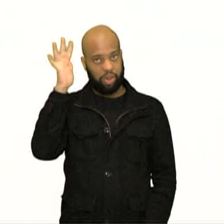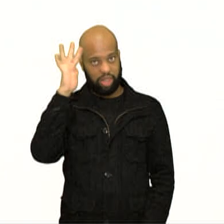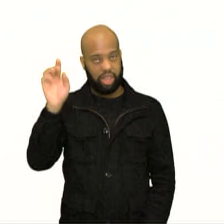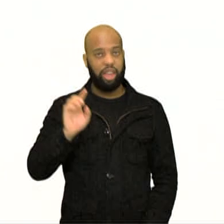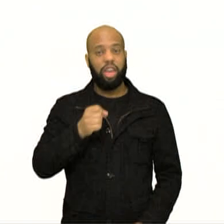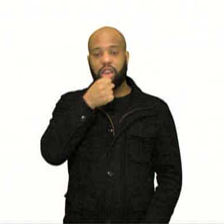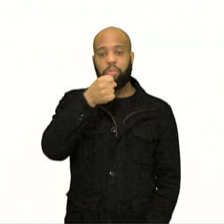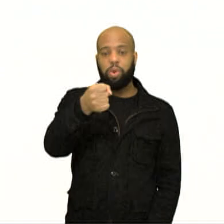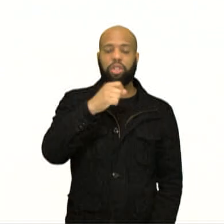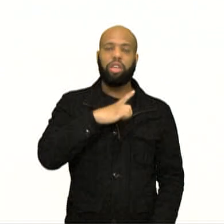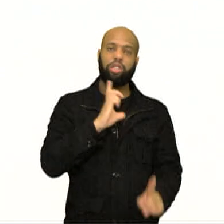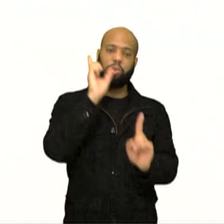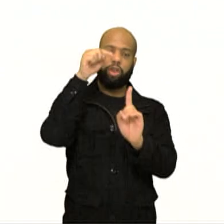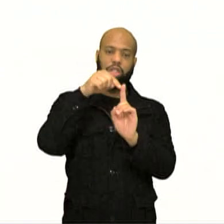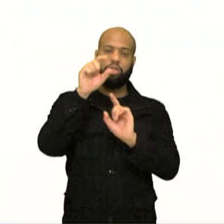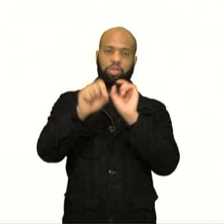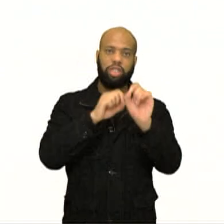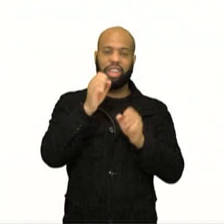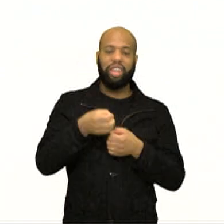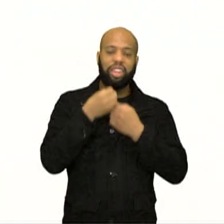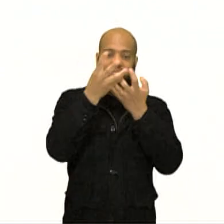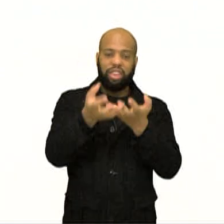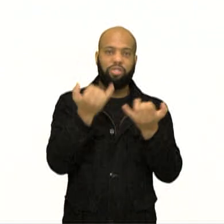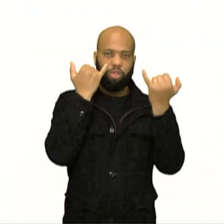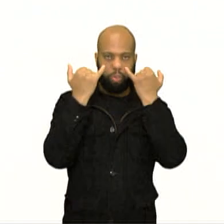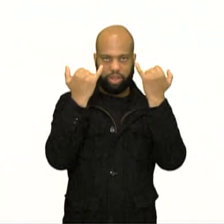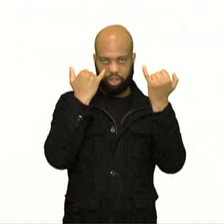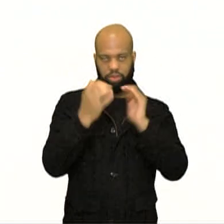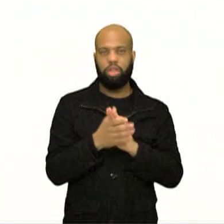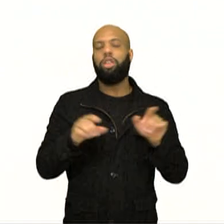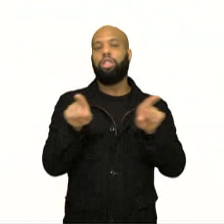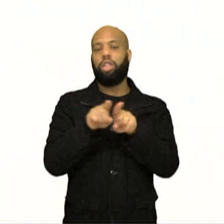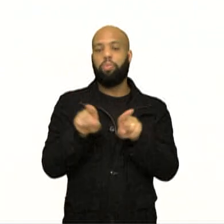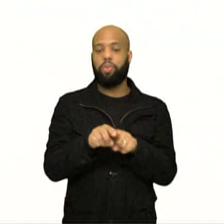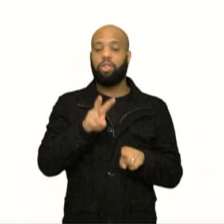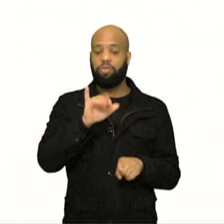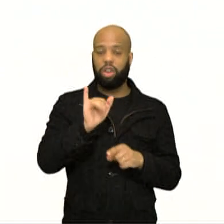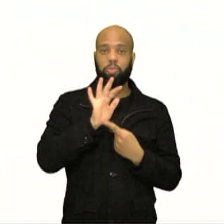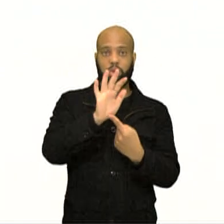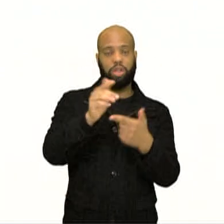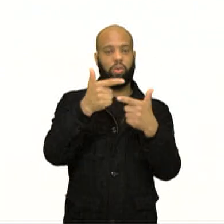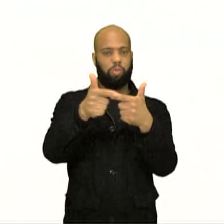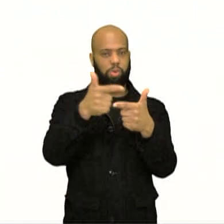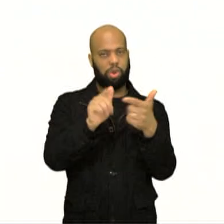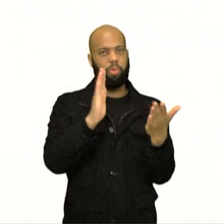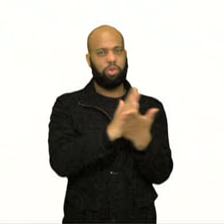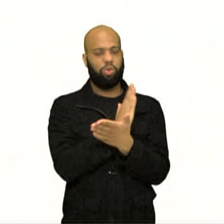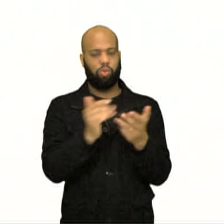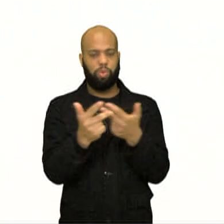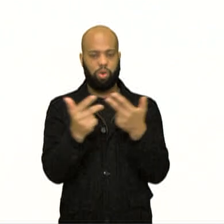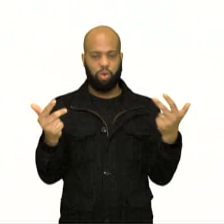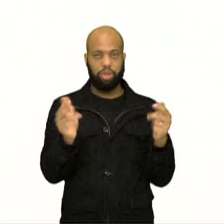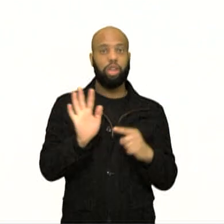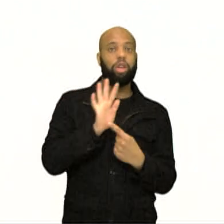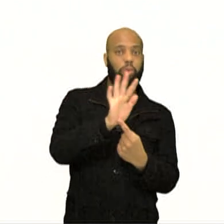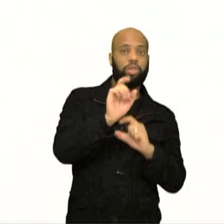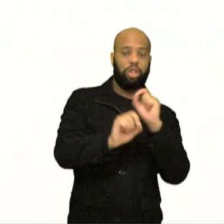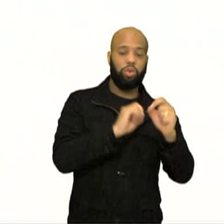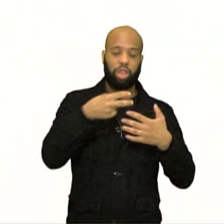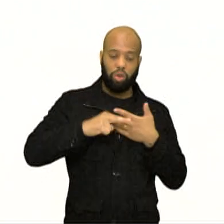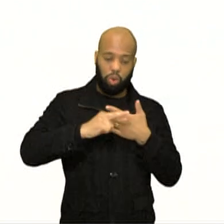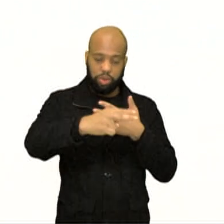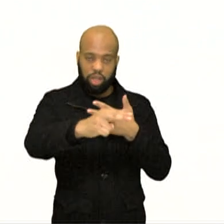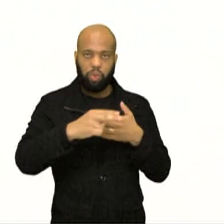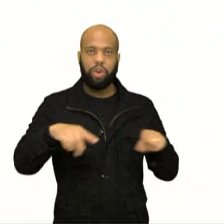reportagem tem o intuito de informar, ao mesmo tempo em que problematiza uma questão trazendo causas,